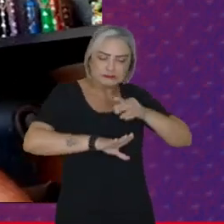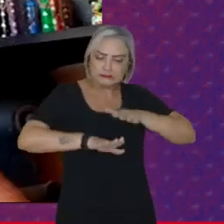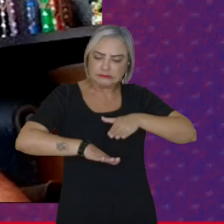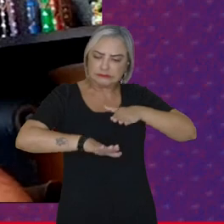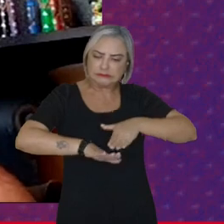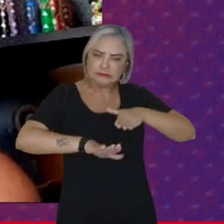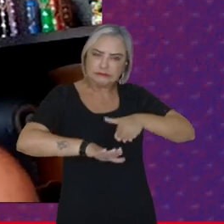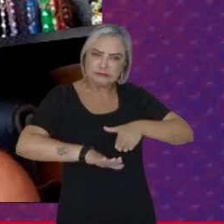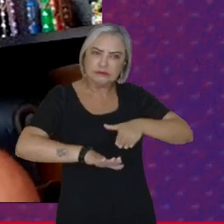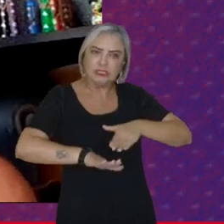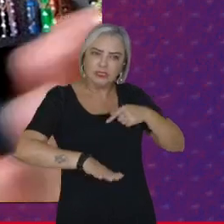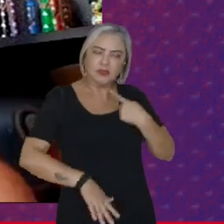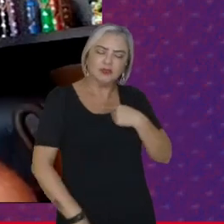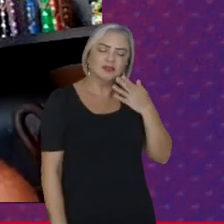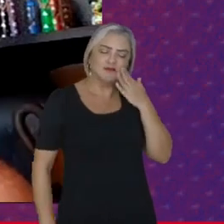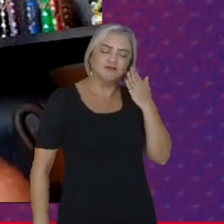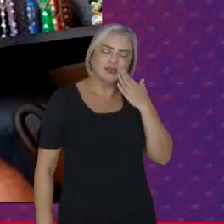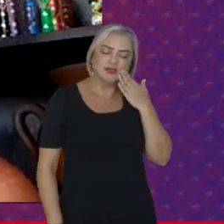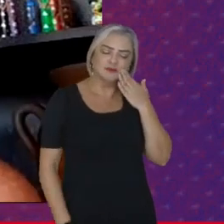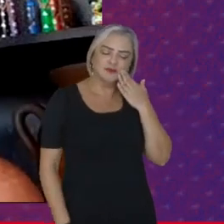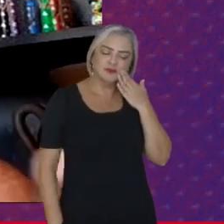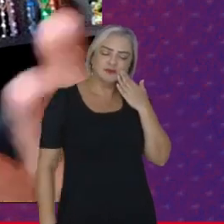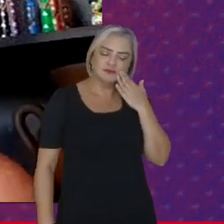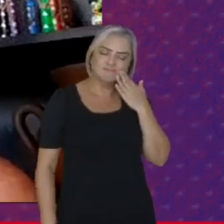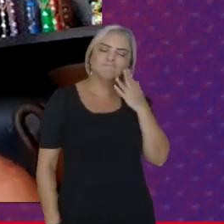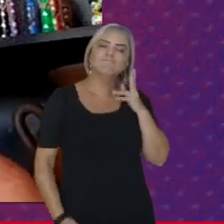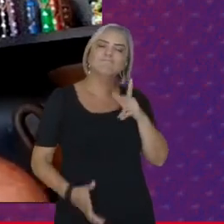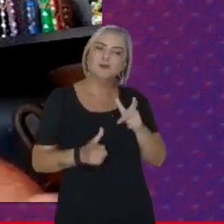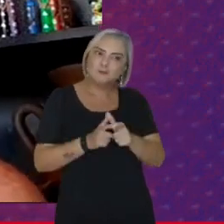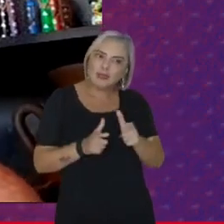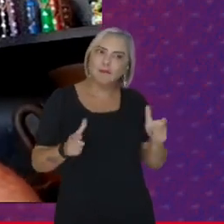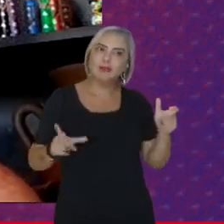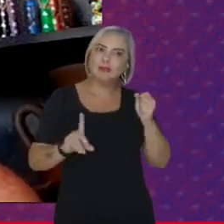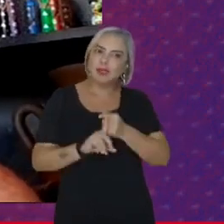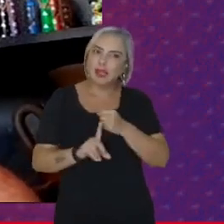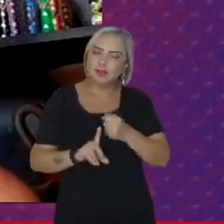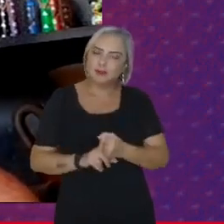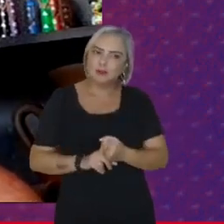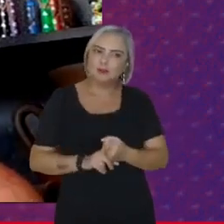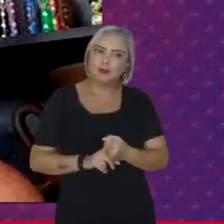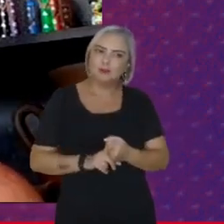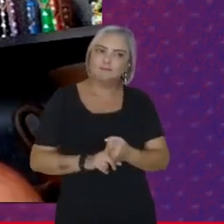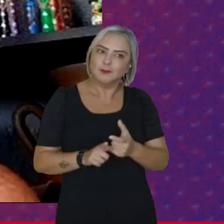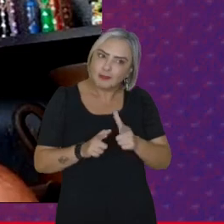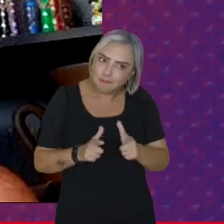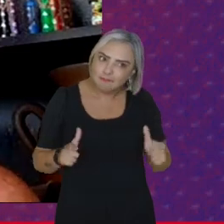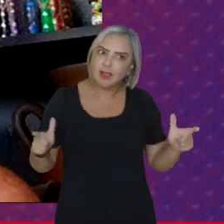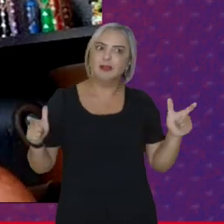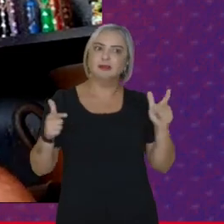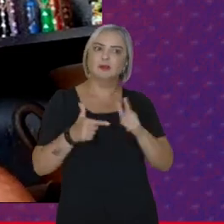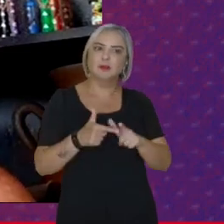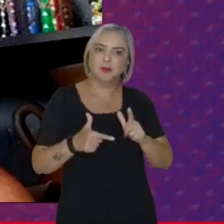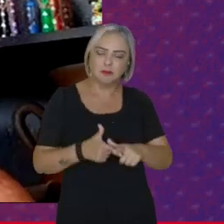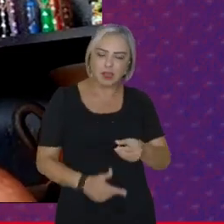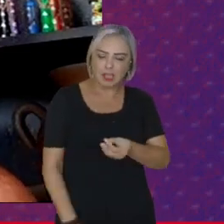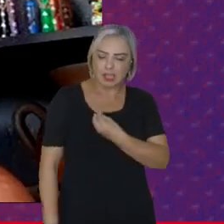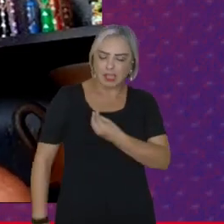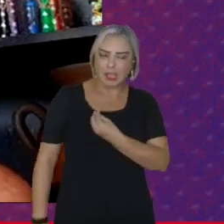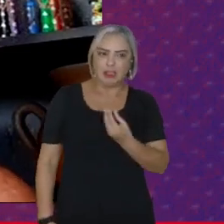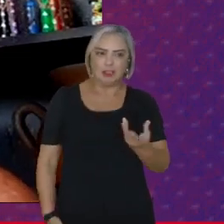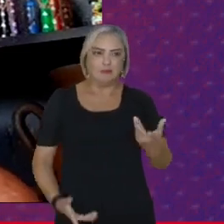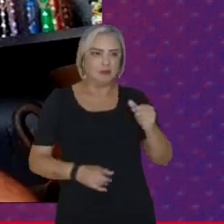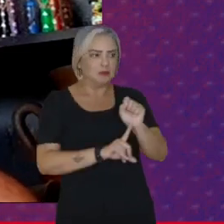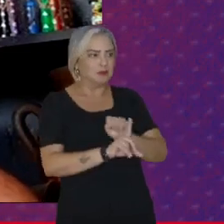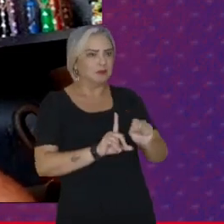movimento, a gente sabe o tamanho da nossa luta, a dimensão do problema que a gente tem na frente. Para quem vive numa